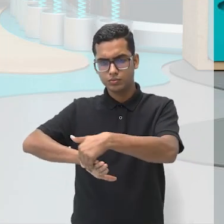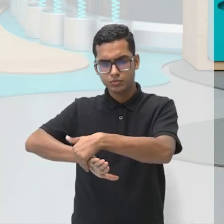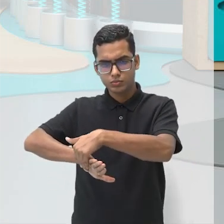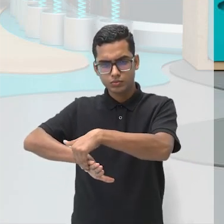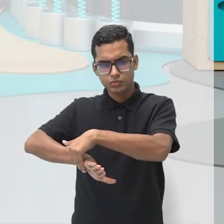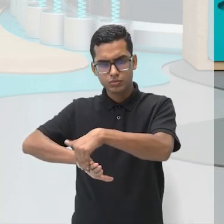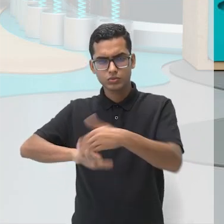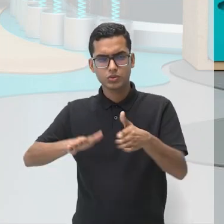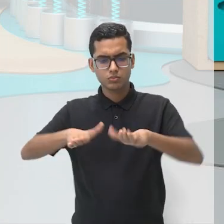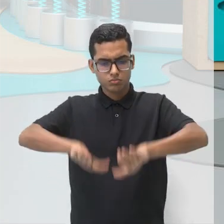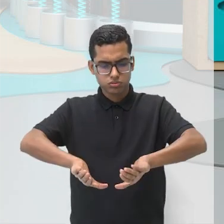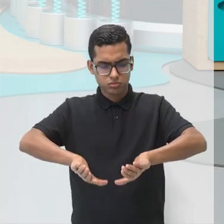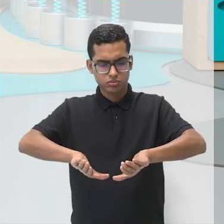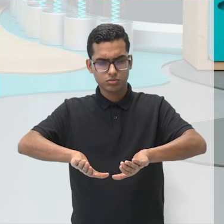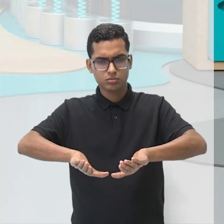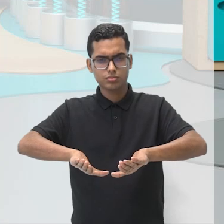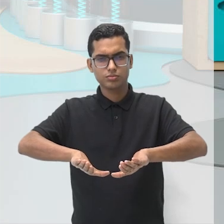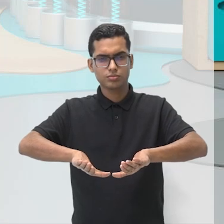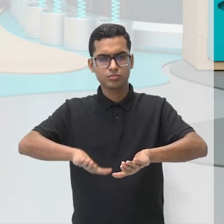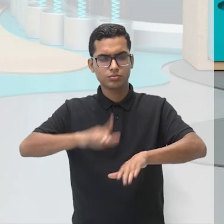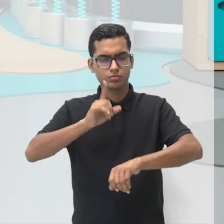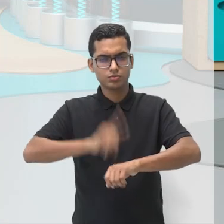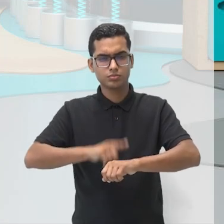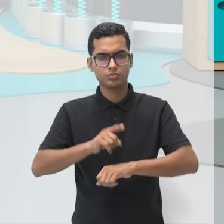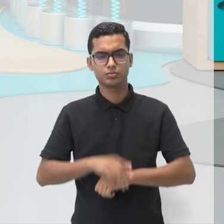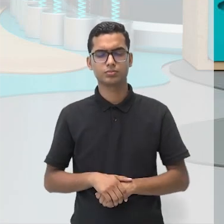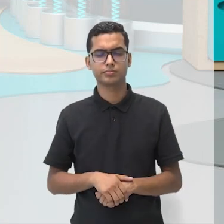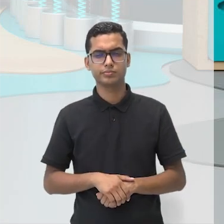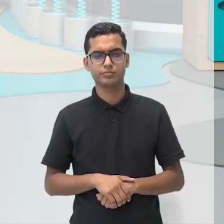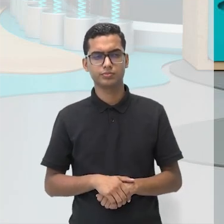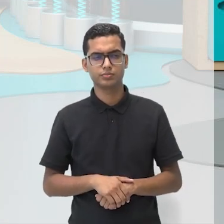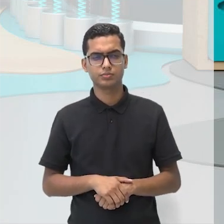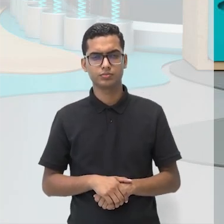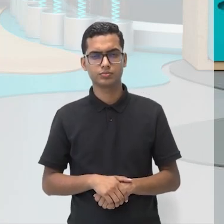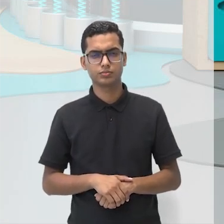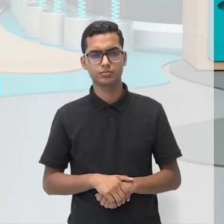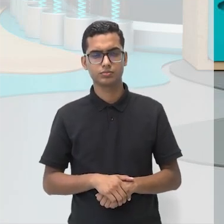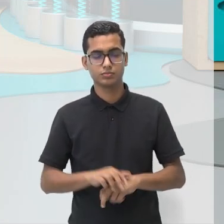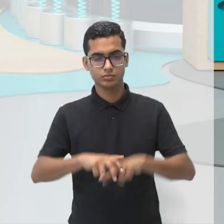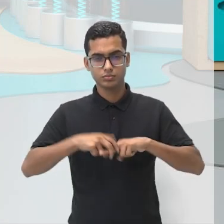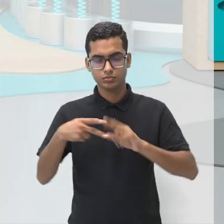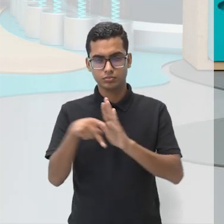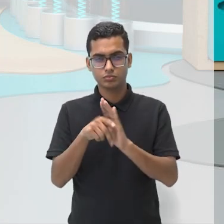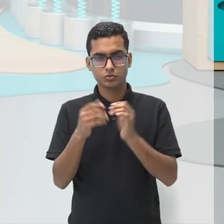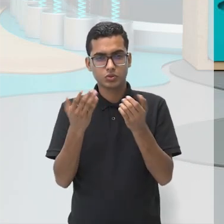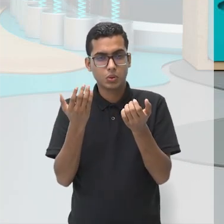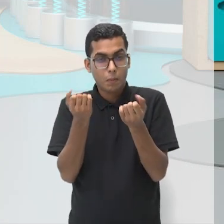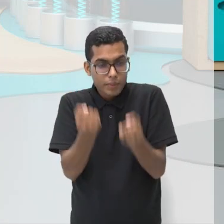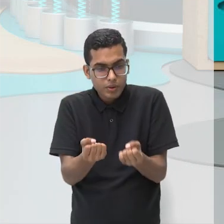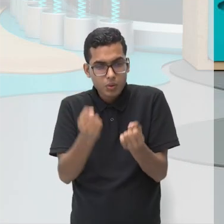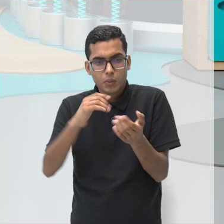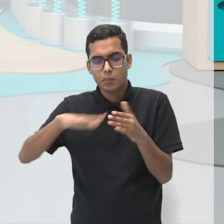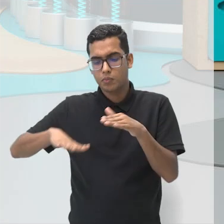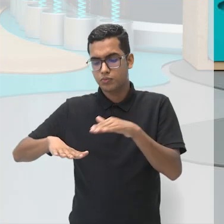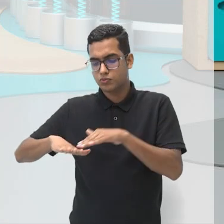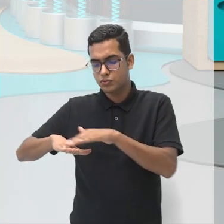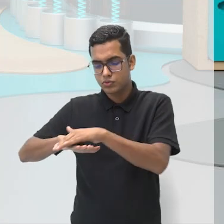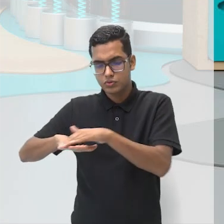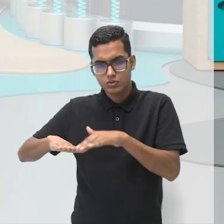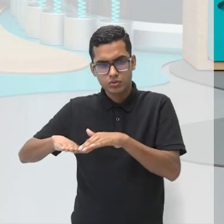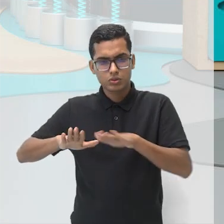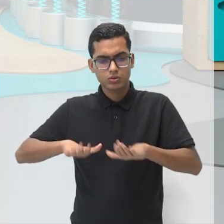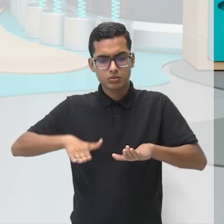pisada mais espalhada. Como o peso é jogado principalmente para os dedos, esse tipo de pisada ele vai causar dores